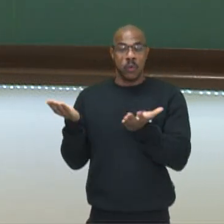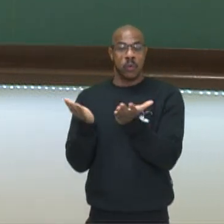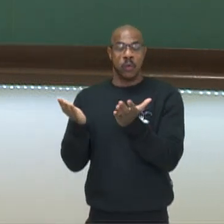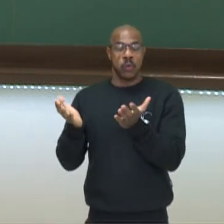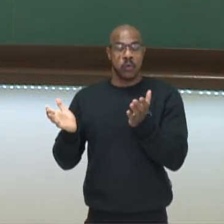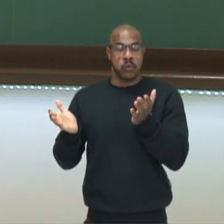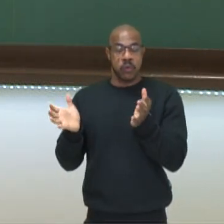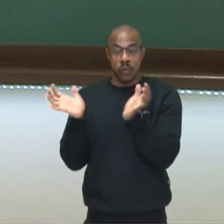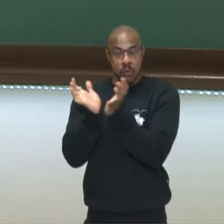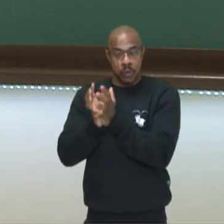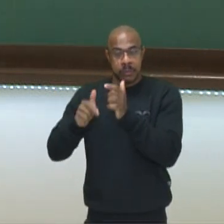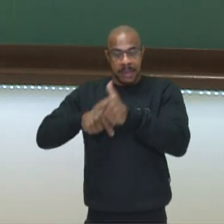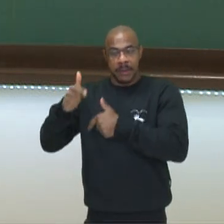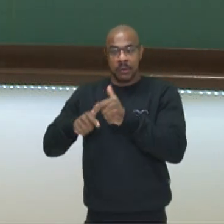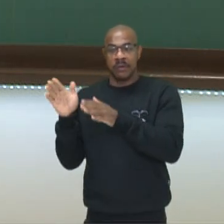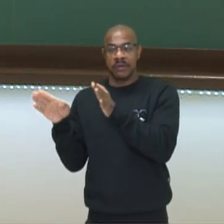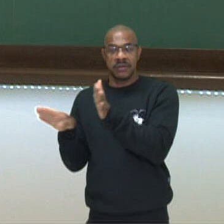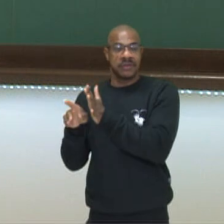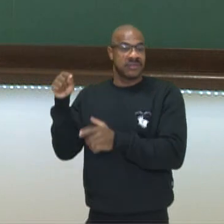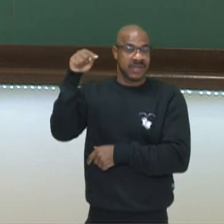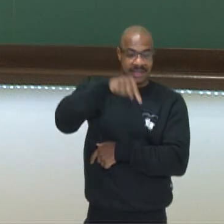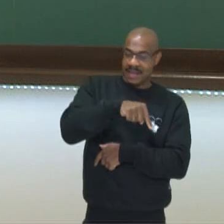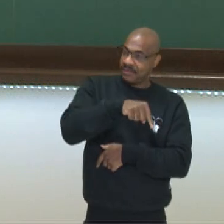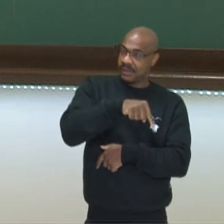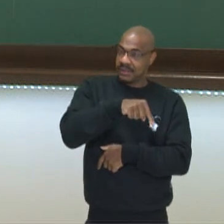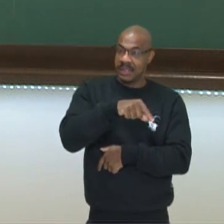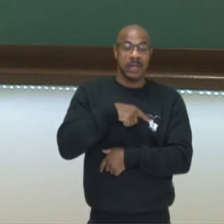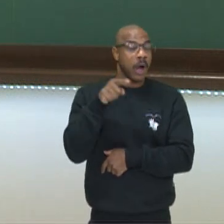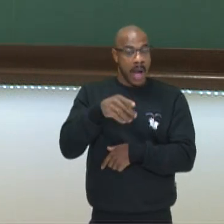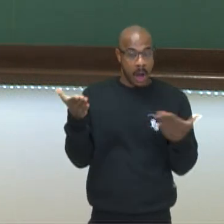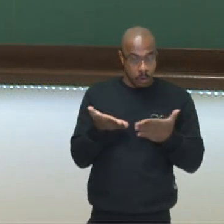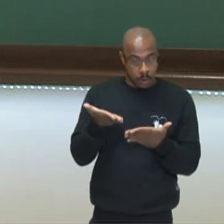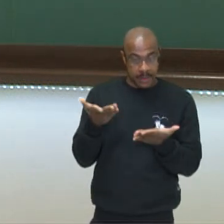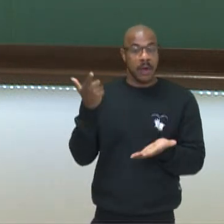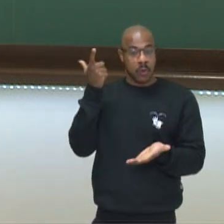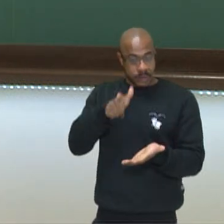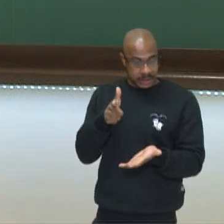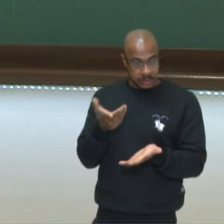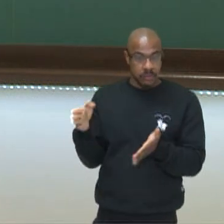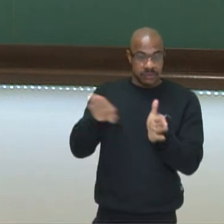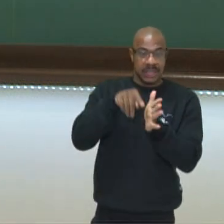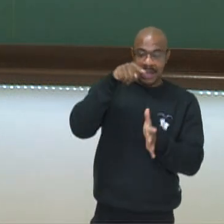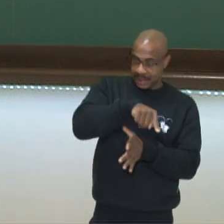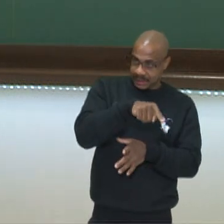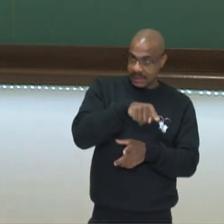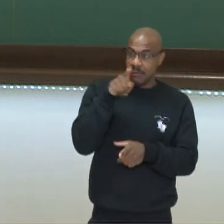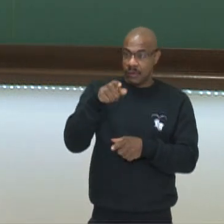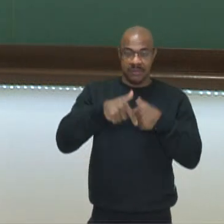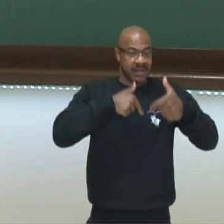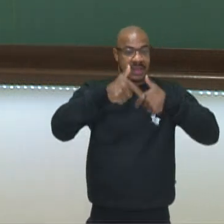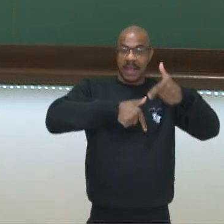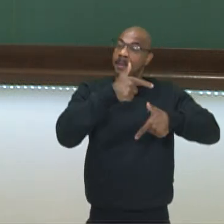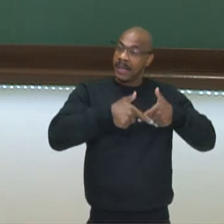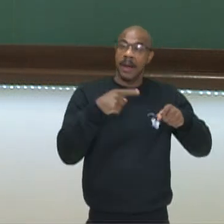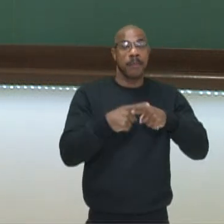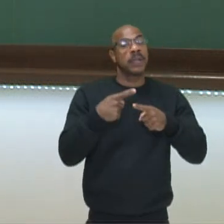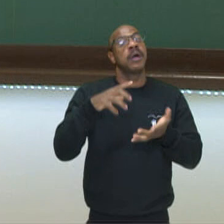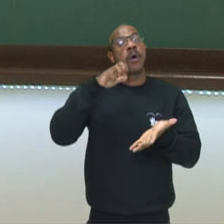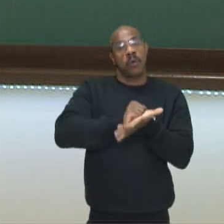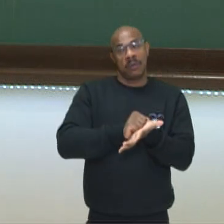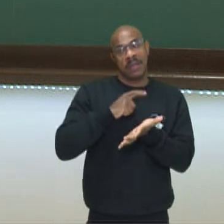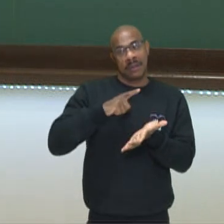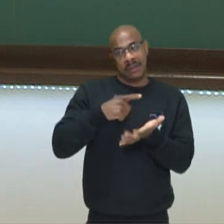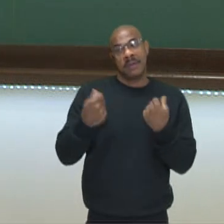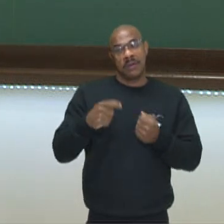Inglaterra deveriam, né, prestar serviços, o que fica conhecido como servidão por contrato, até então que